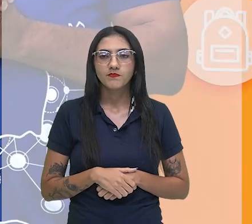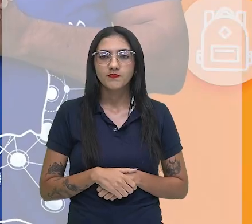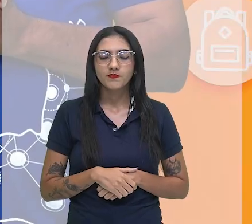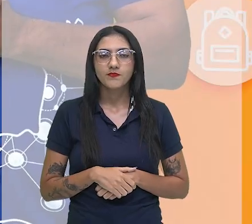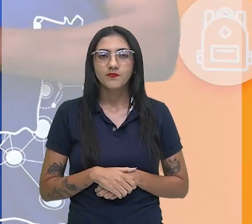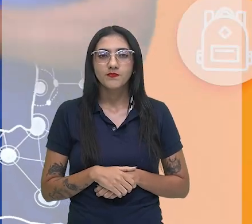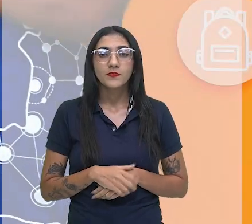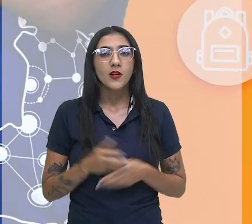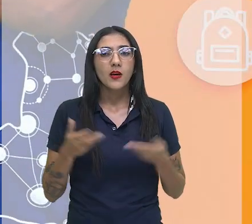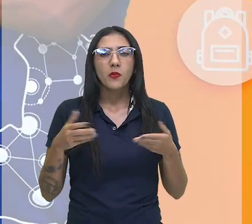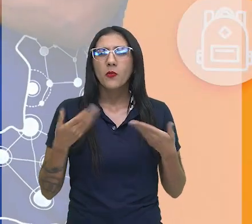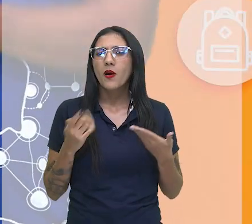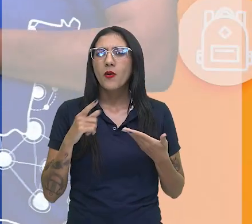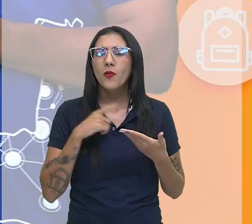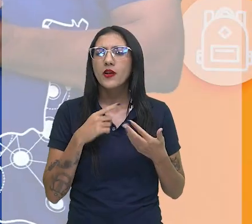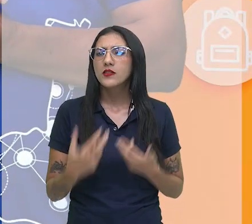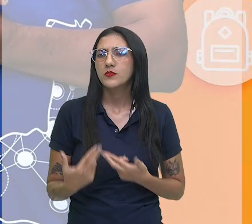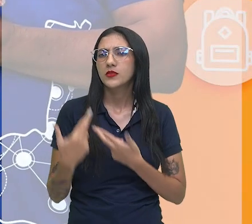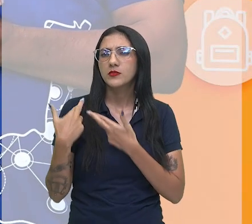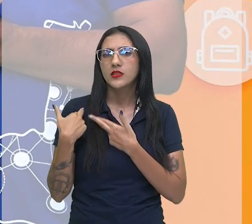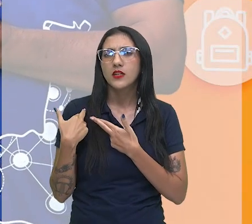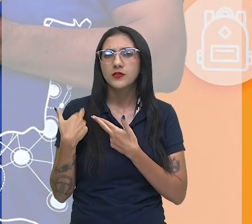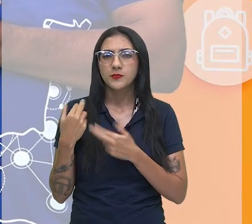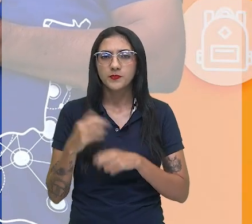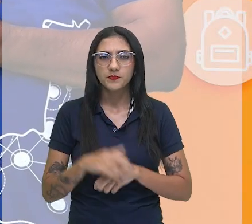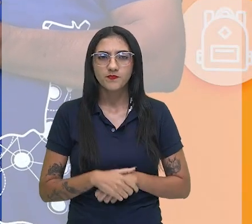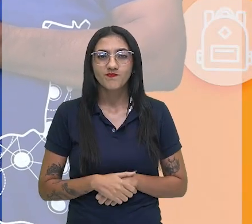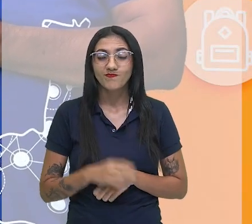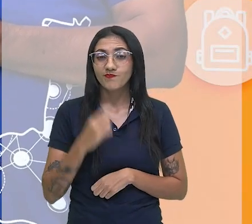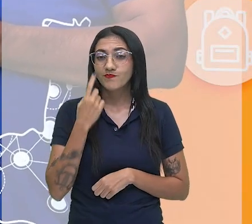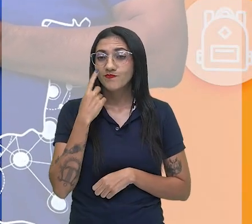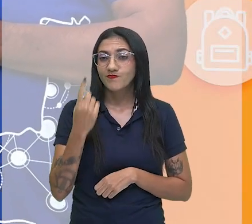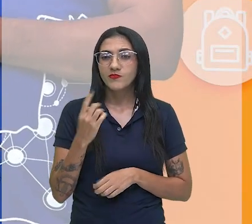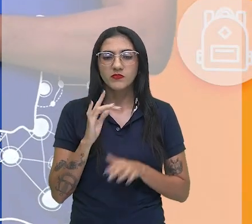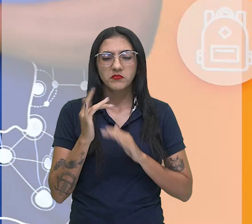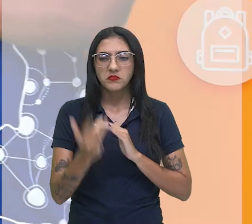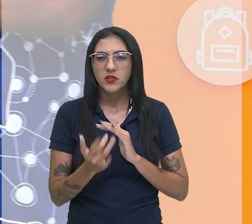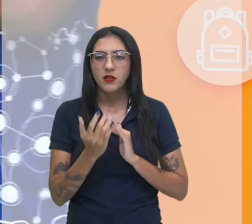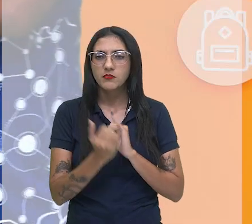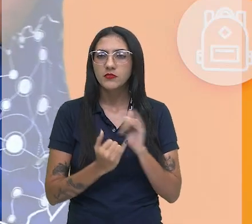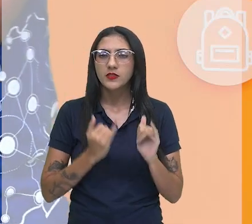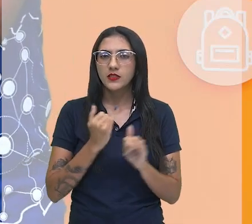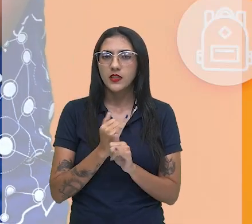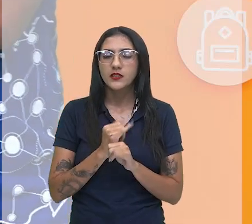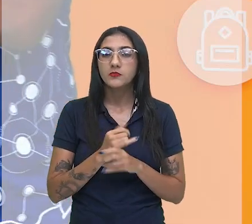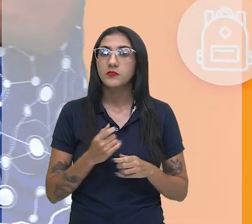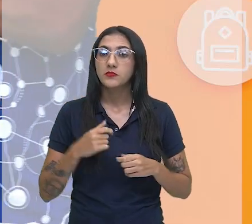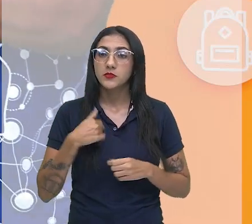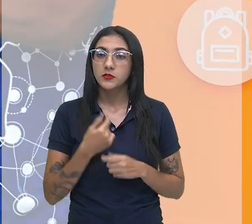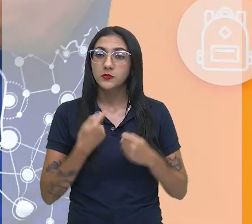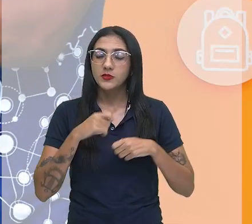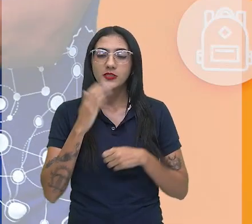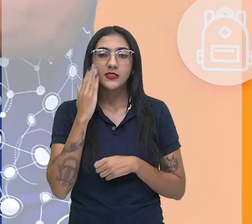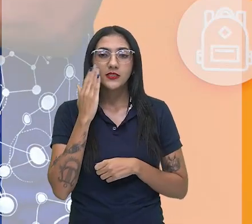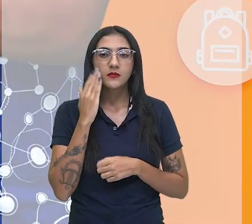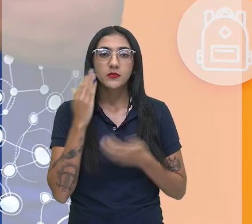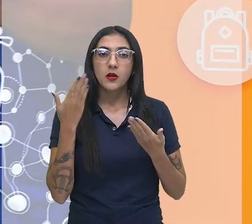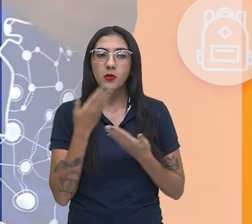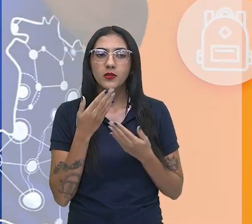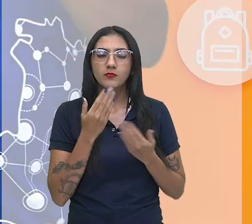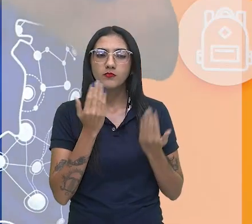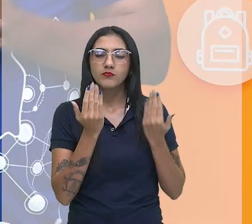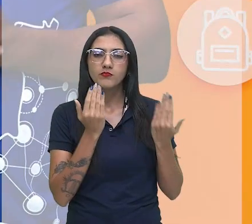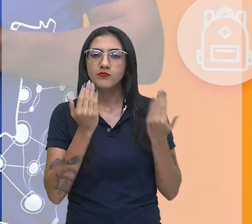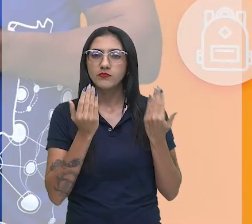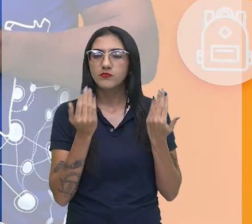né? Qual é o papel da mídia na política? Aqui é um problema, né? Então, nós temos que saber fazer uma leitura crítica sobre o que